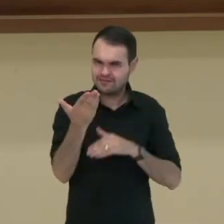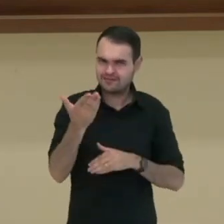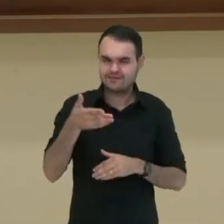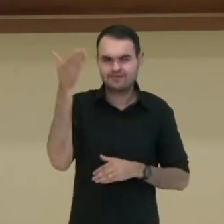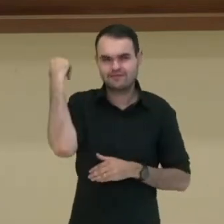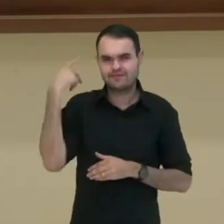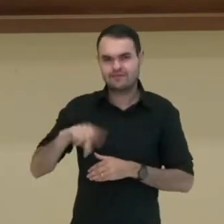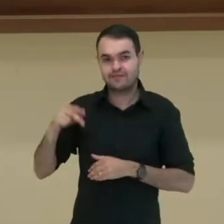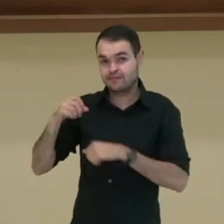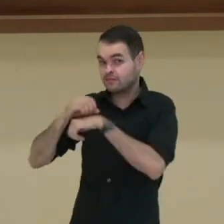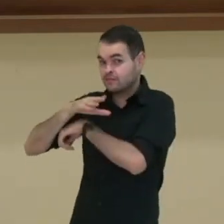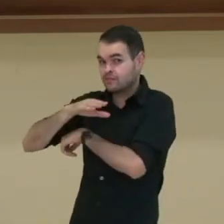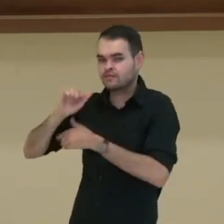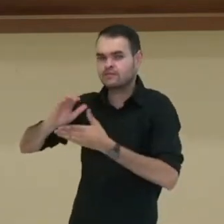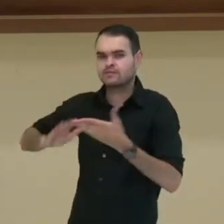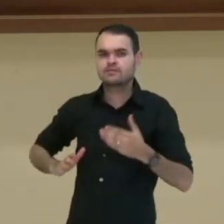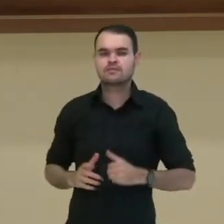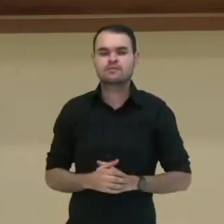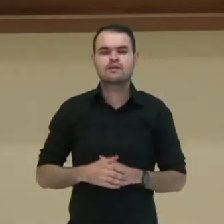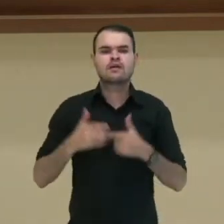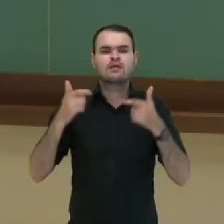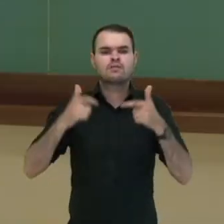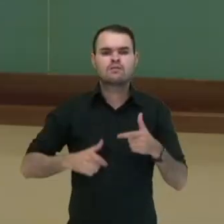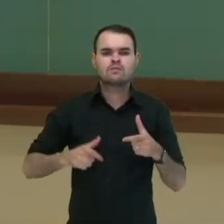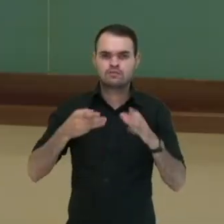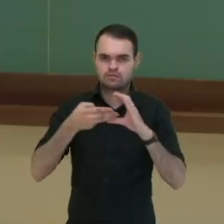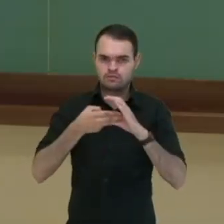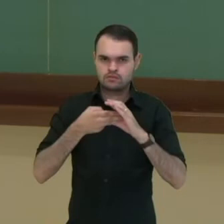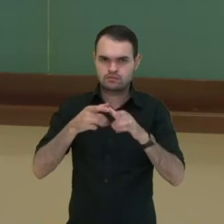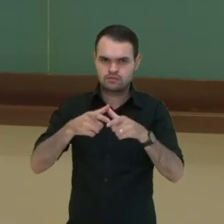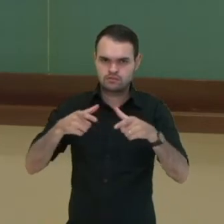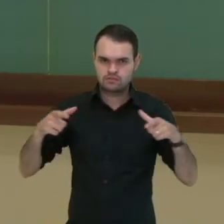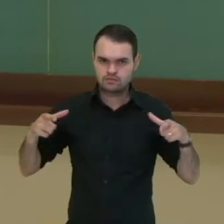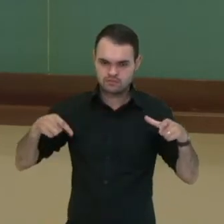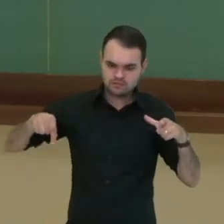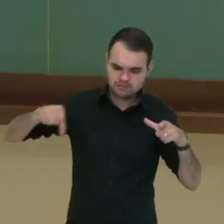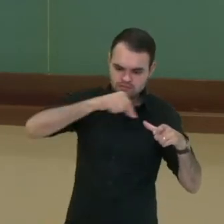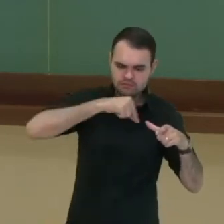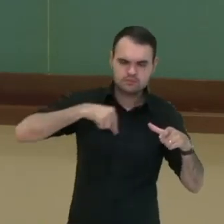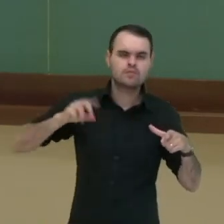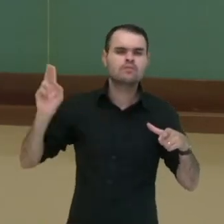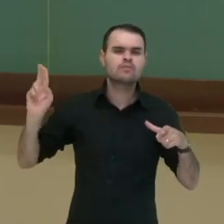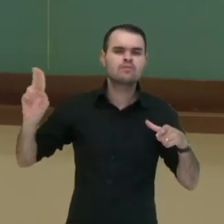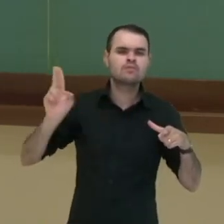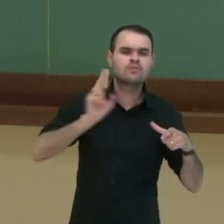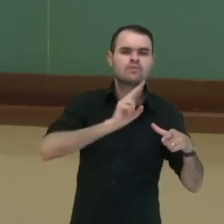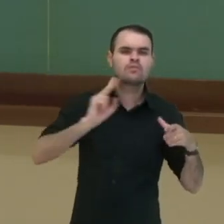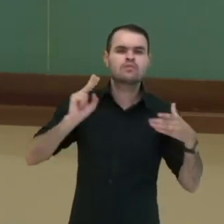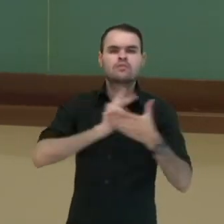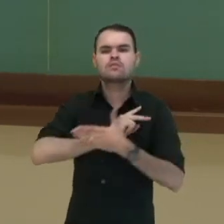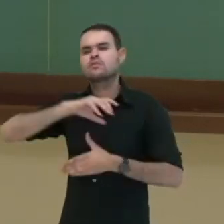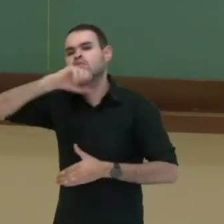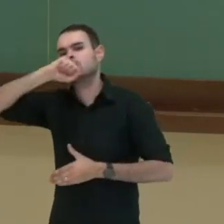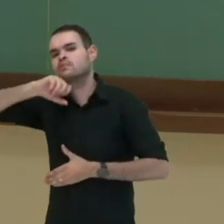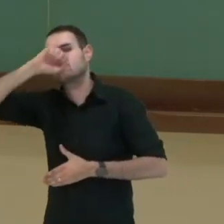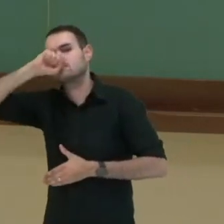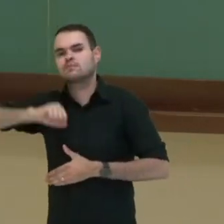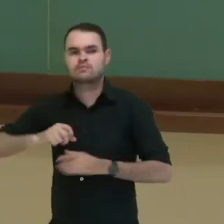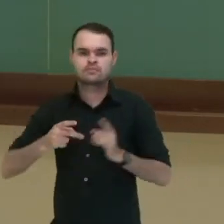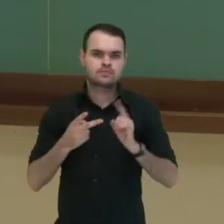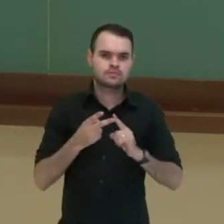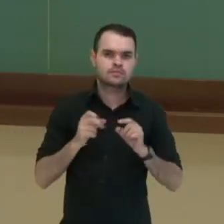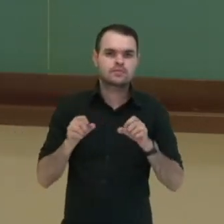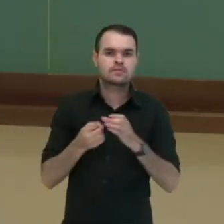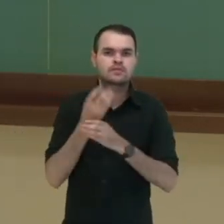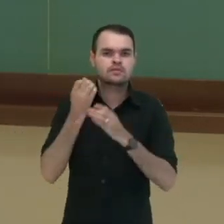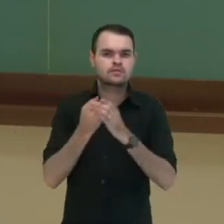então conferir essa atividade? Em quais organelas que ocorre? Quais são as organelas aí, minha gente, que ocorre a respiração celular, a síntese